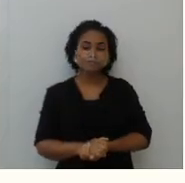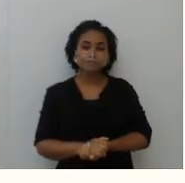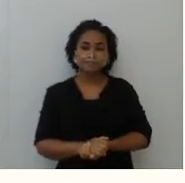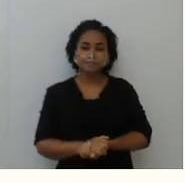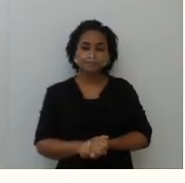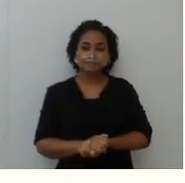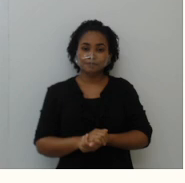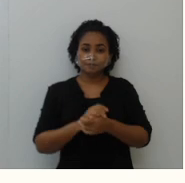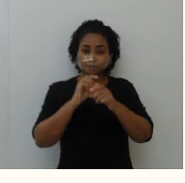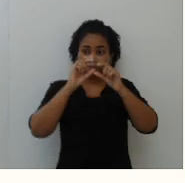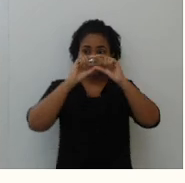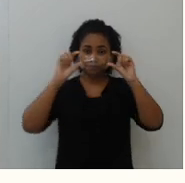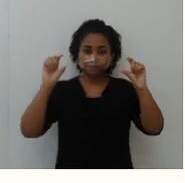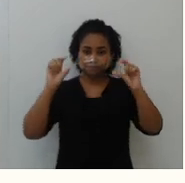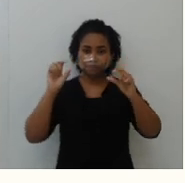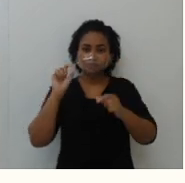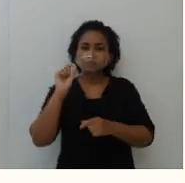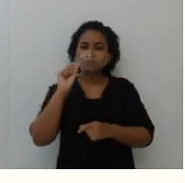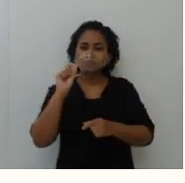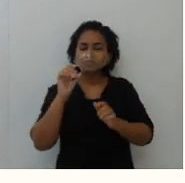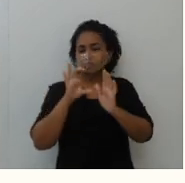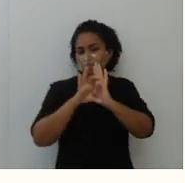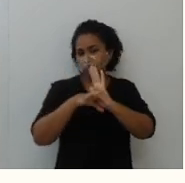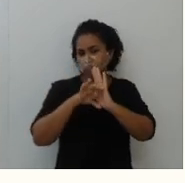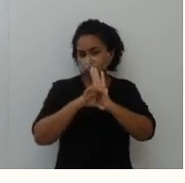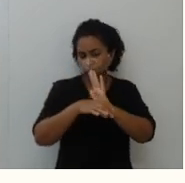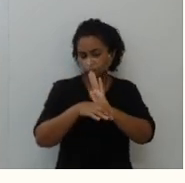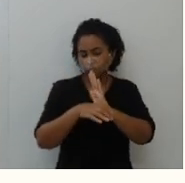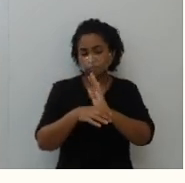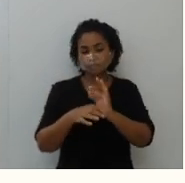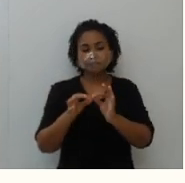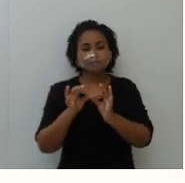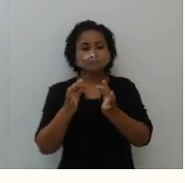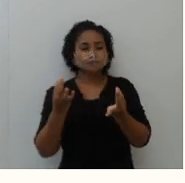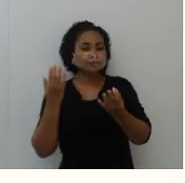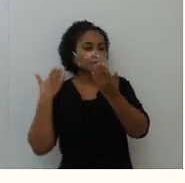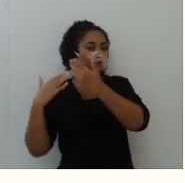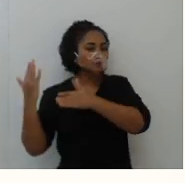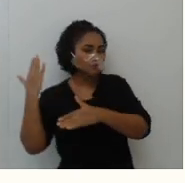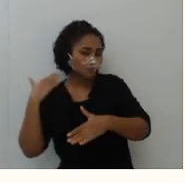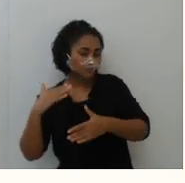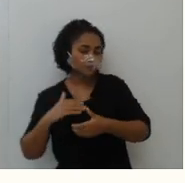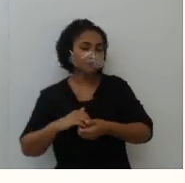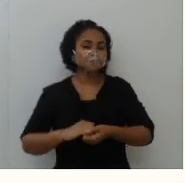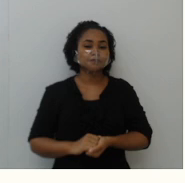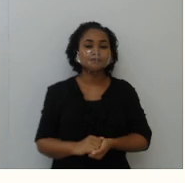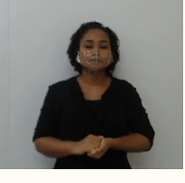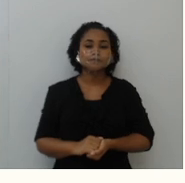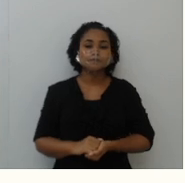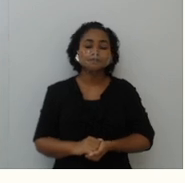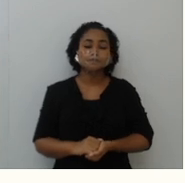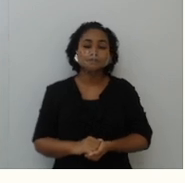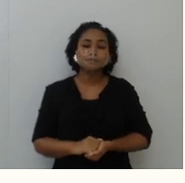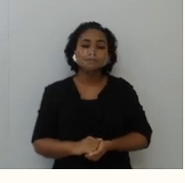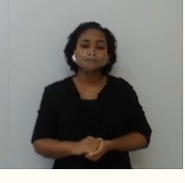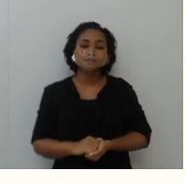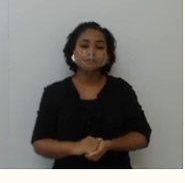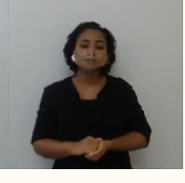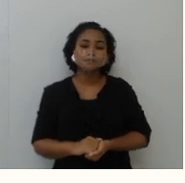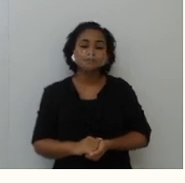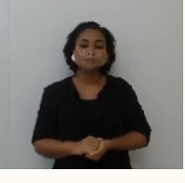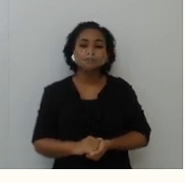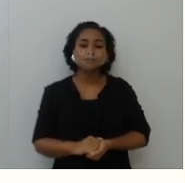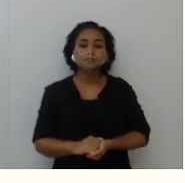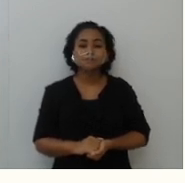a simple present tense? O que é o presente simples? We use simple present to talk about routine, daily activities and